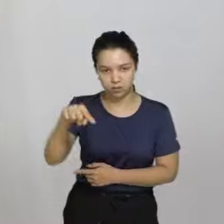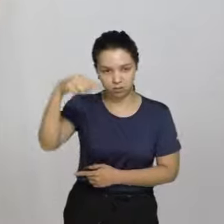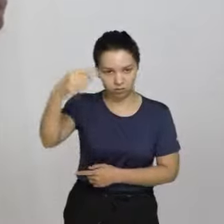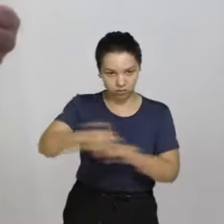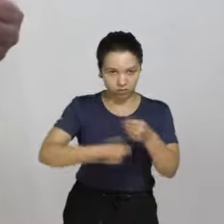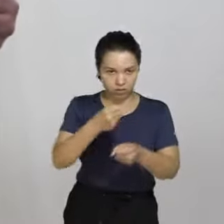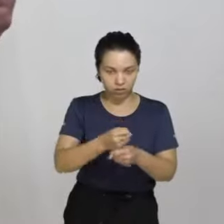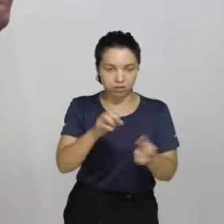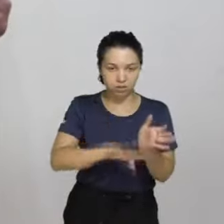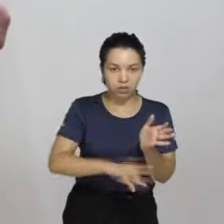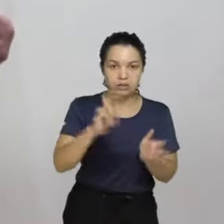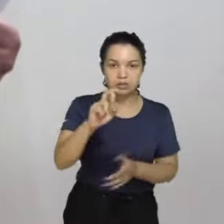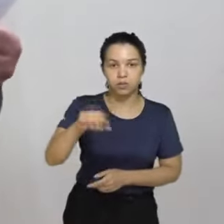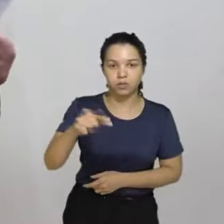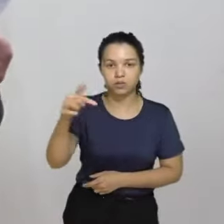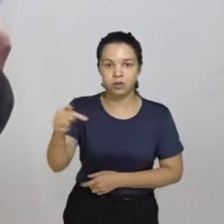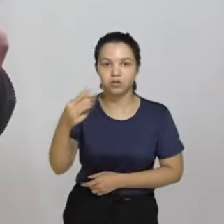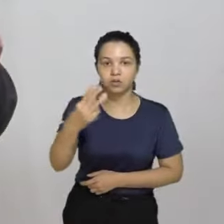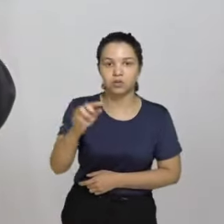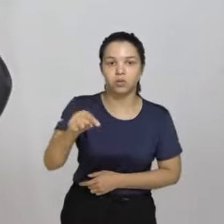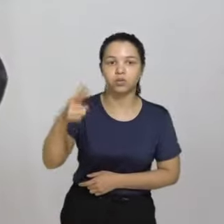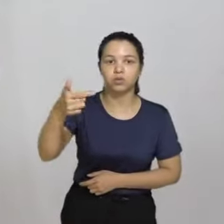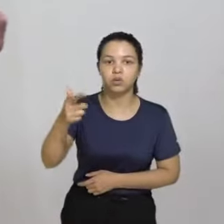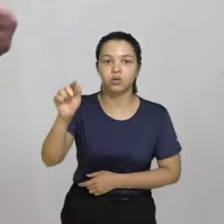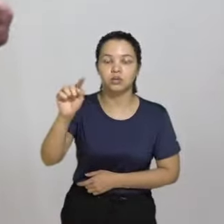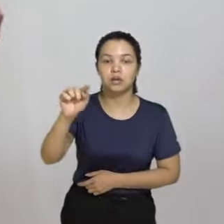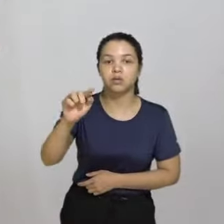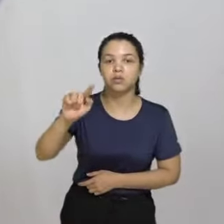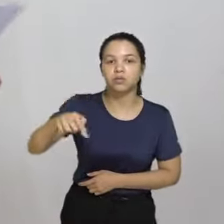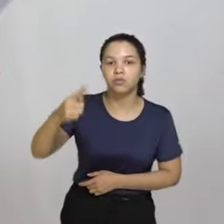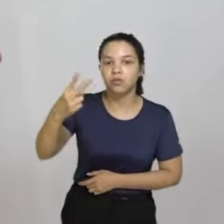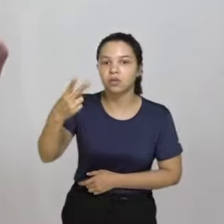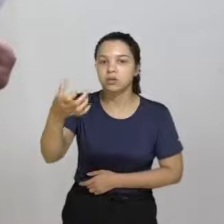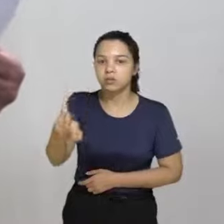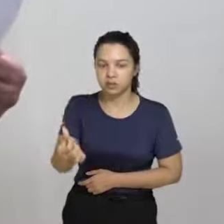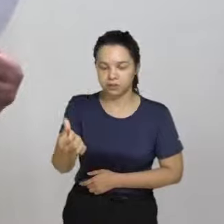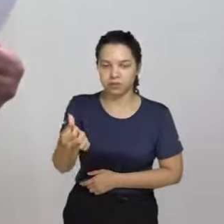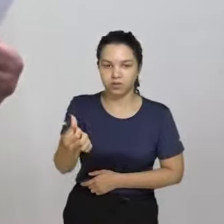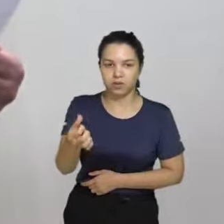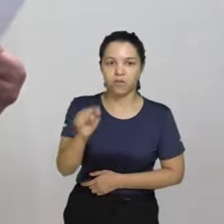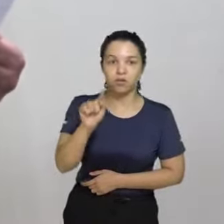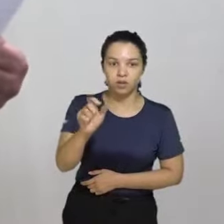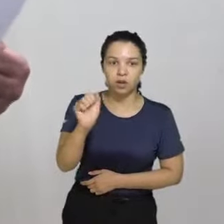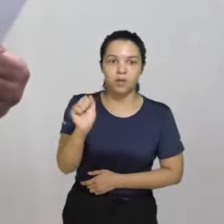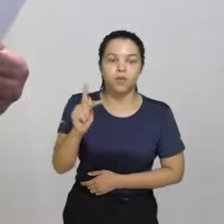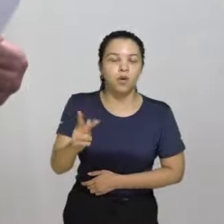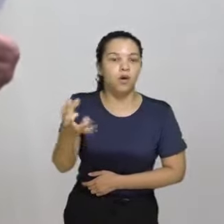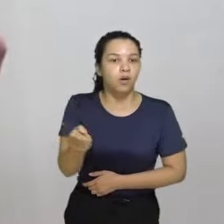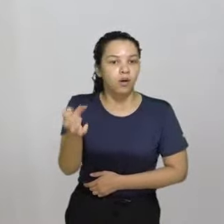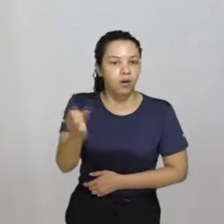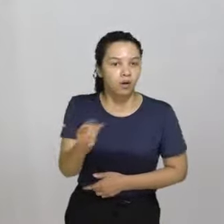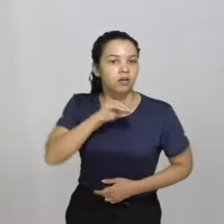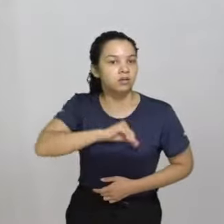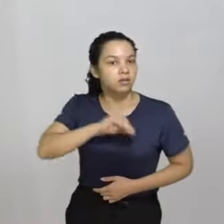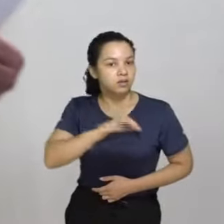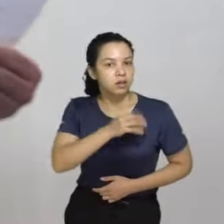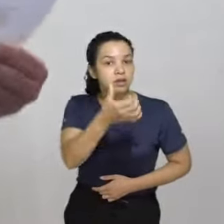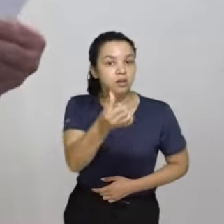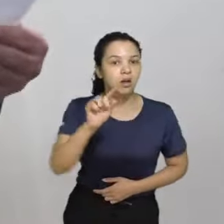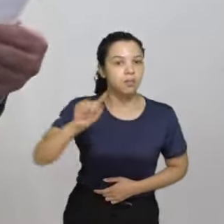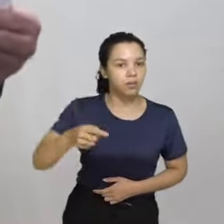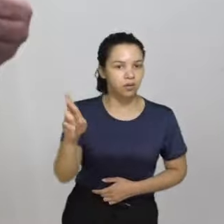5,7, 3,2 de 25 e 0 em 26. Senhor aposentado que recebe R$ 6.000 de vencimento, e